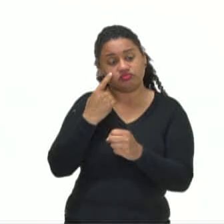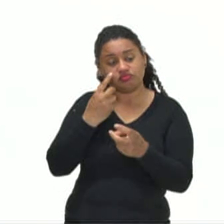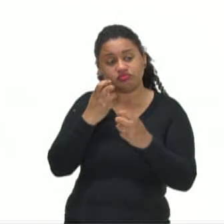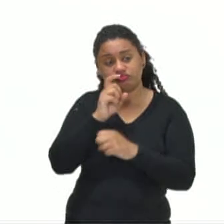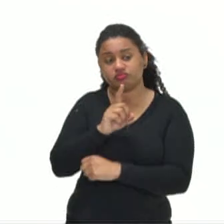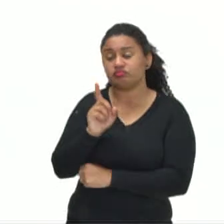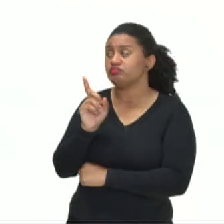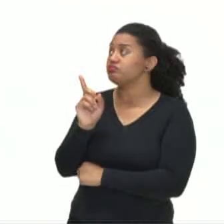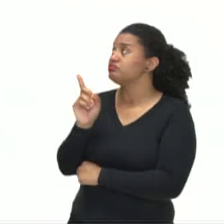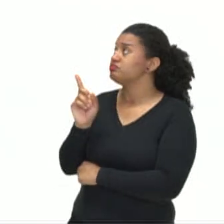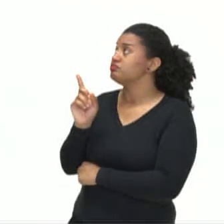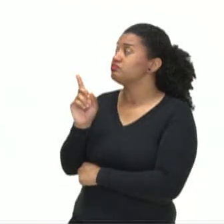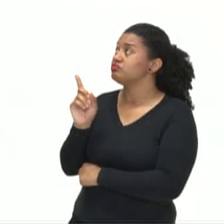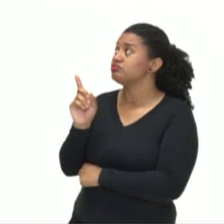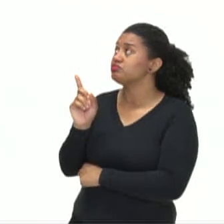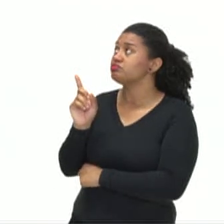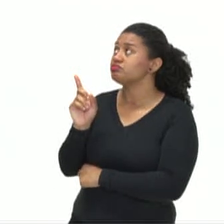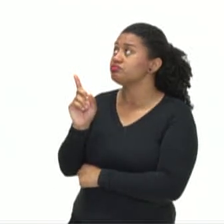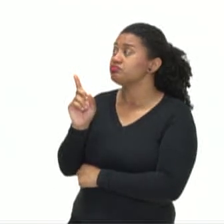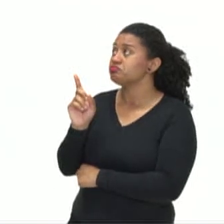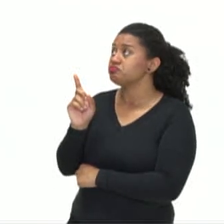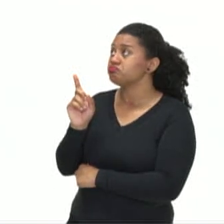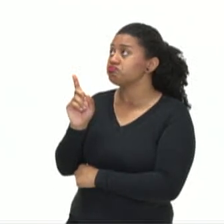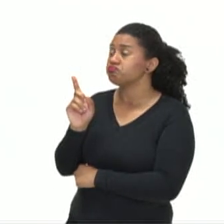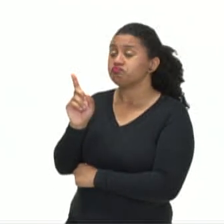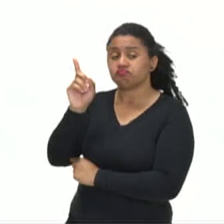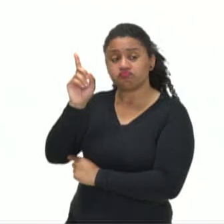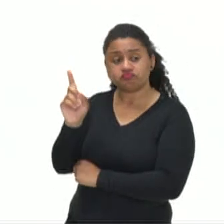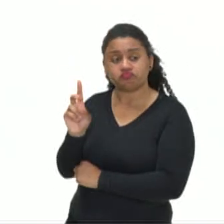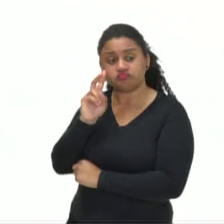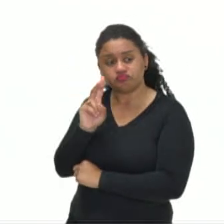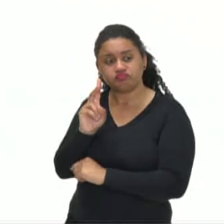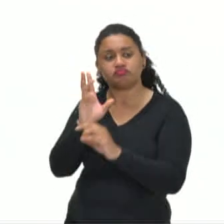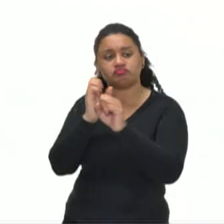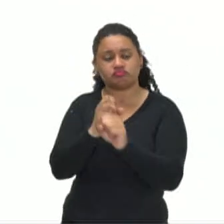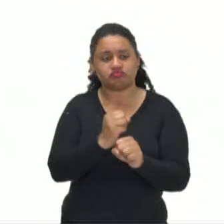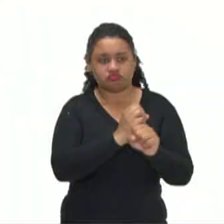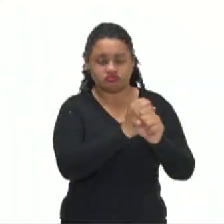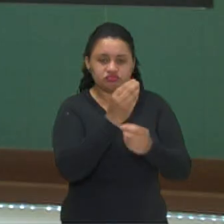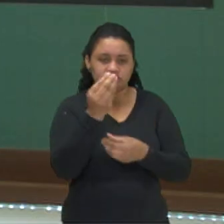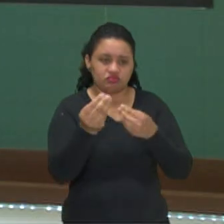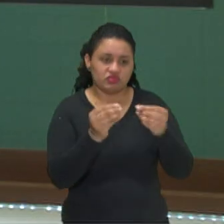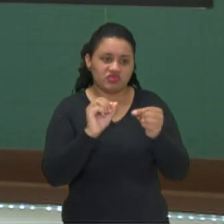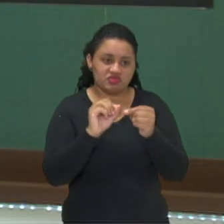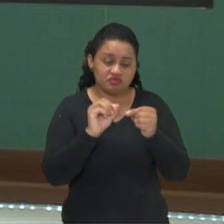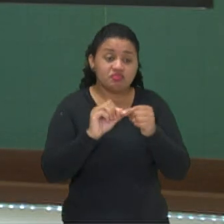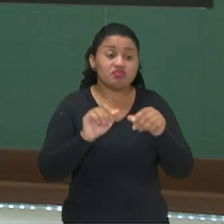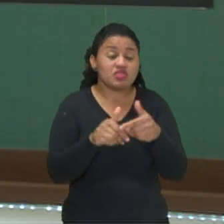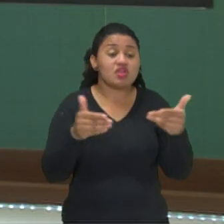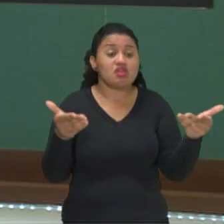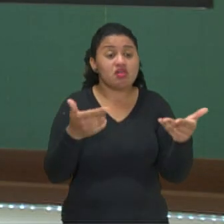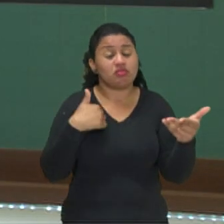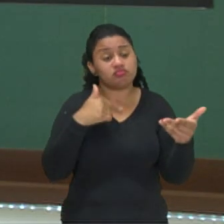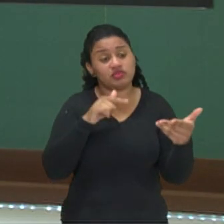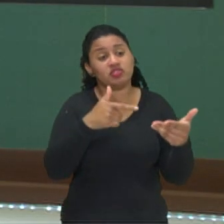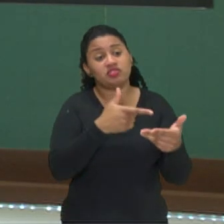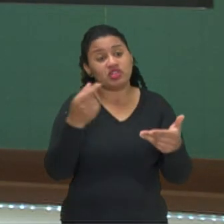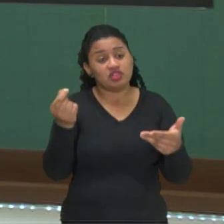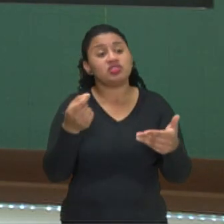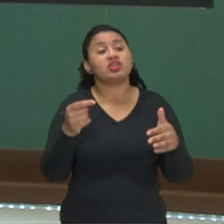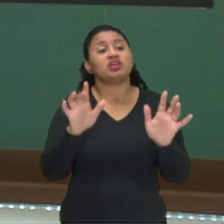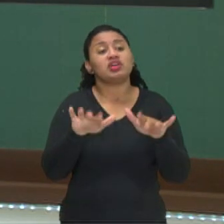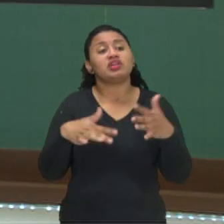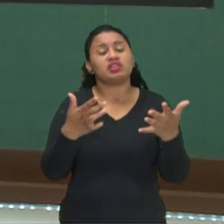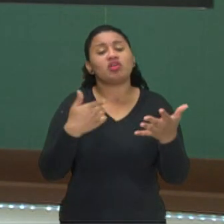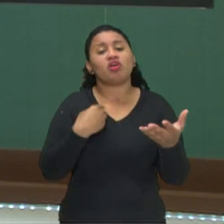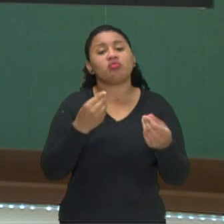5 ao quadrado, 25 raiz de 3 sobre 4 centímetros quadrados a área. Como o icosaedro tem